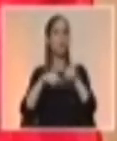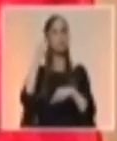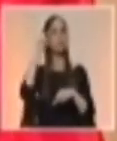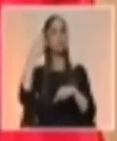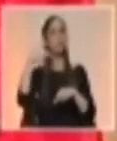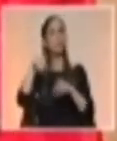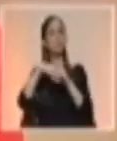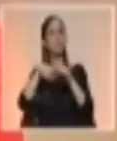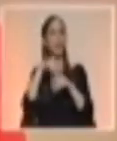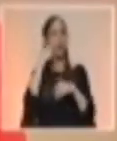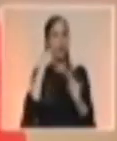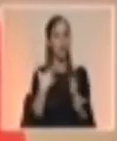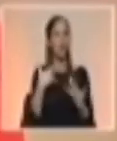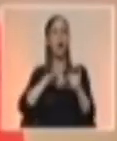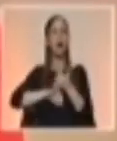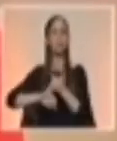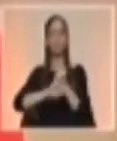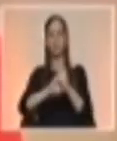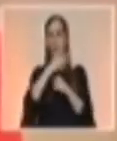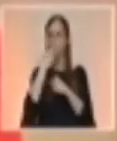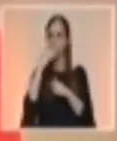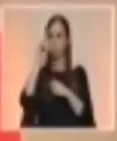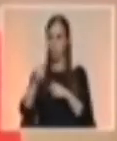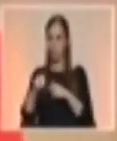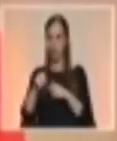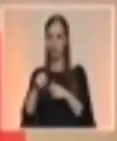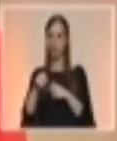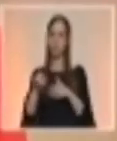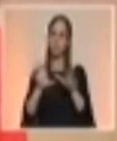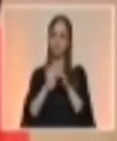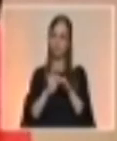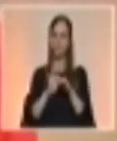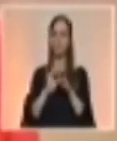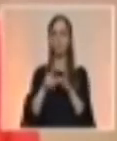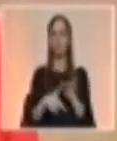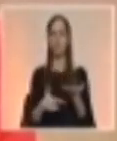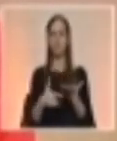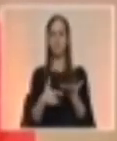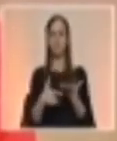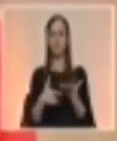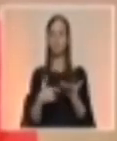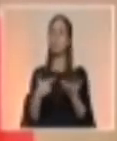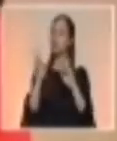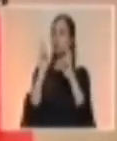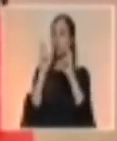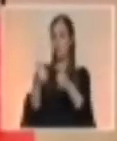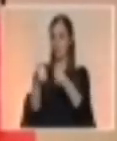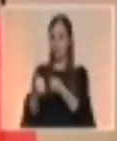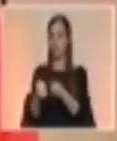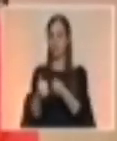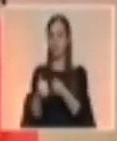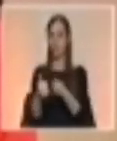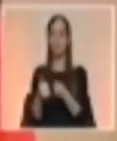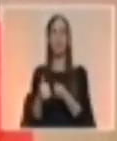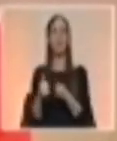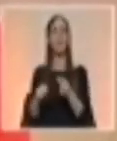envolvidos, as associações de estudantes que também vão estar, que também se aliaram a nós neste projeto. Espero que corra bem. Muito obrigada. Quantos vão ser